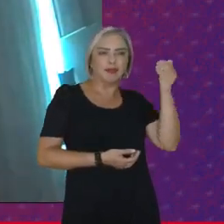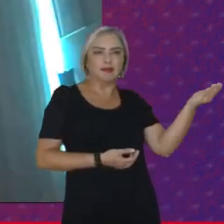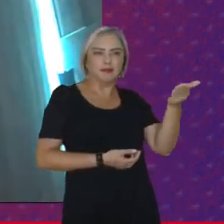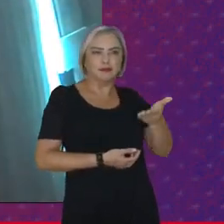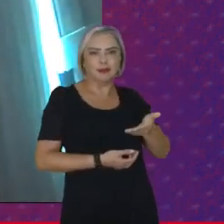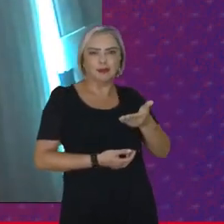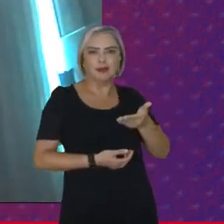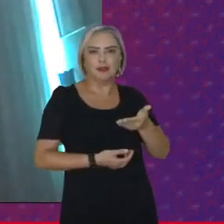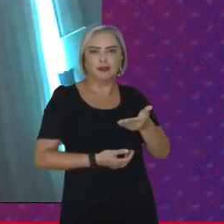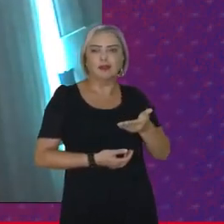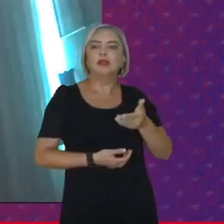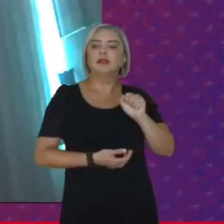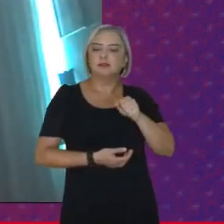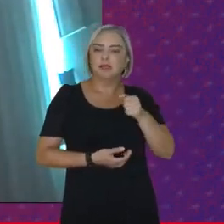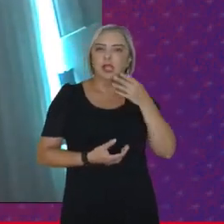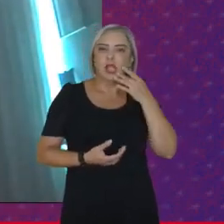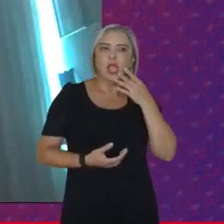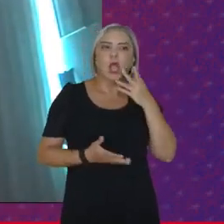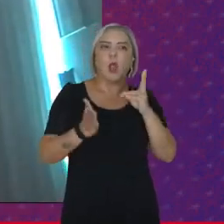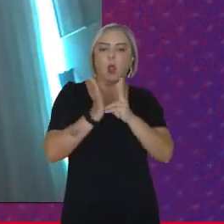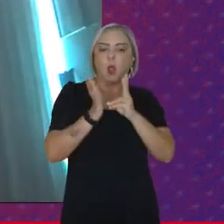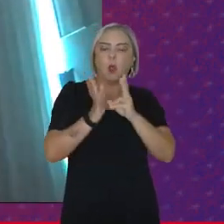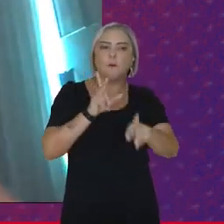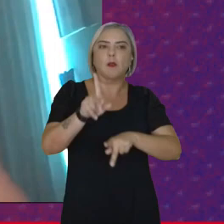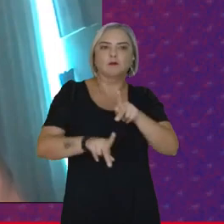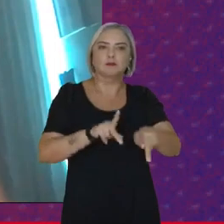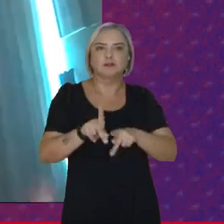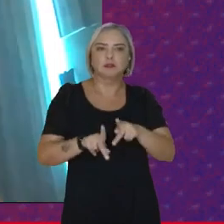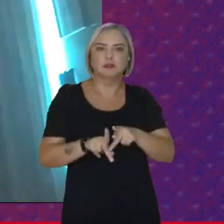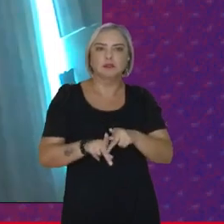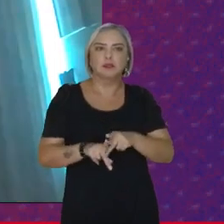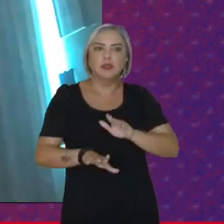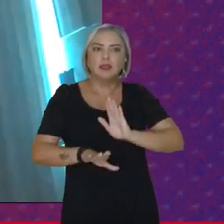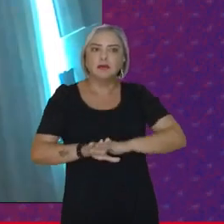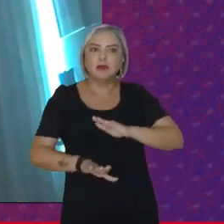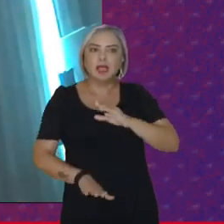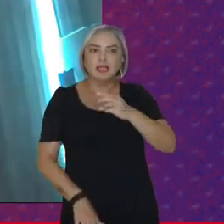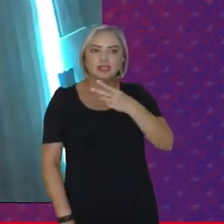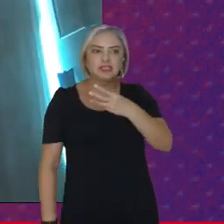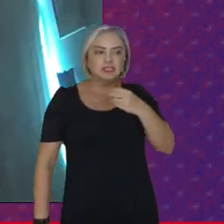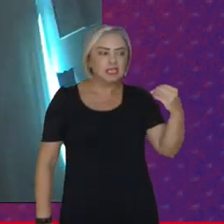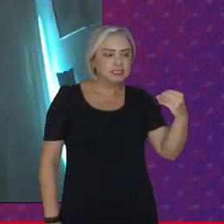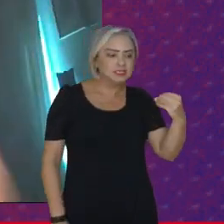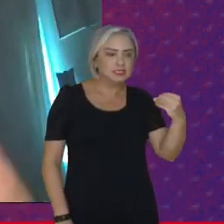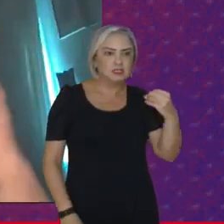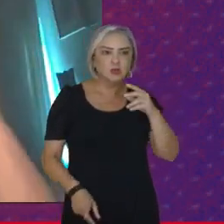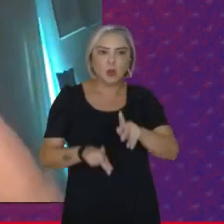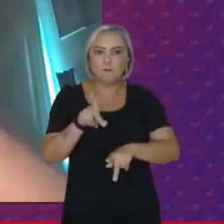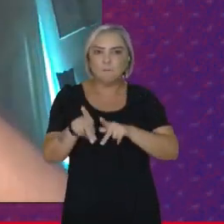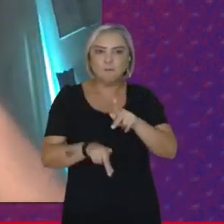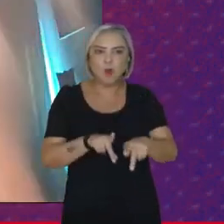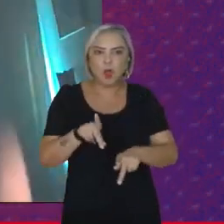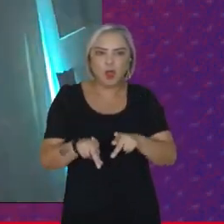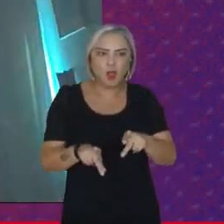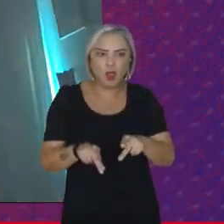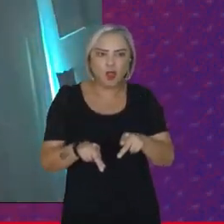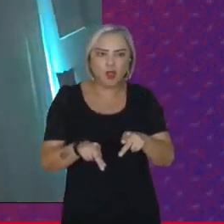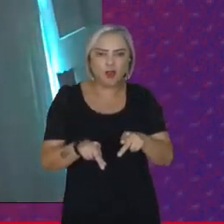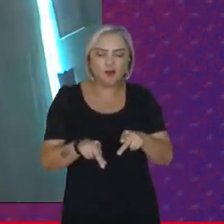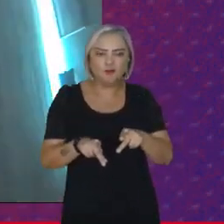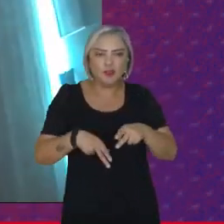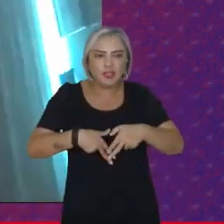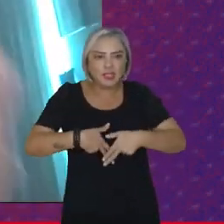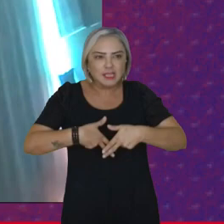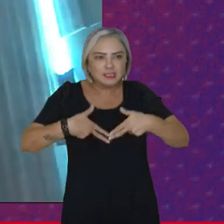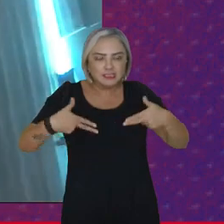traz presente em si os povos indígenas. São mais de 300 povos, de concepções